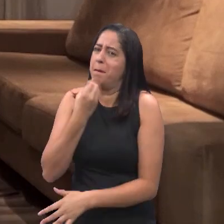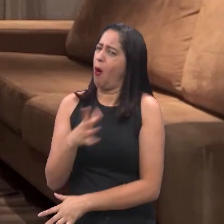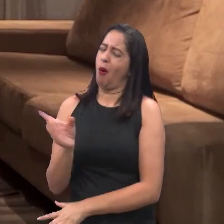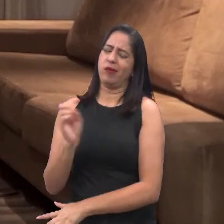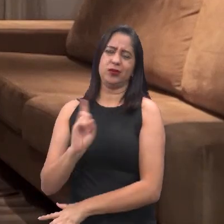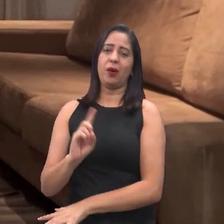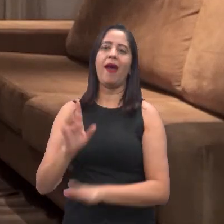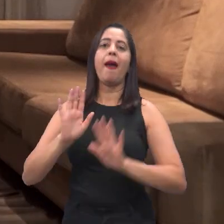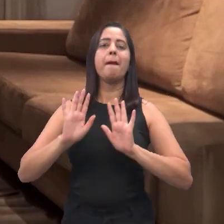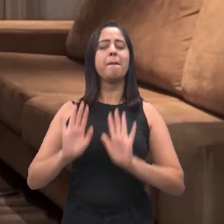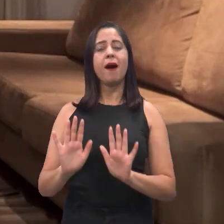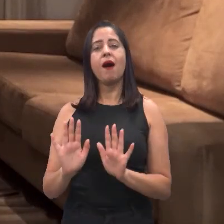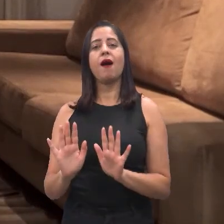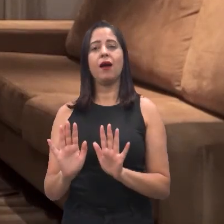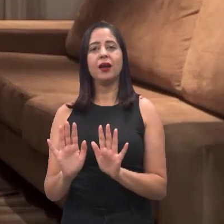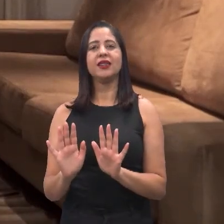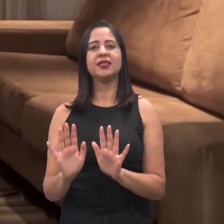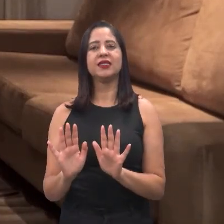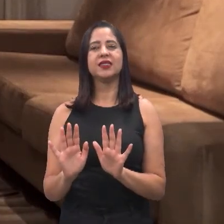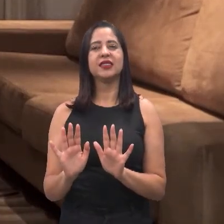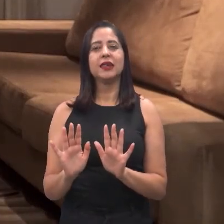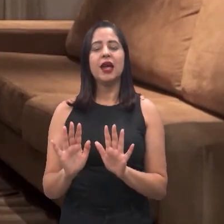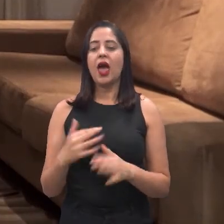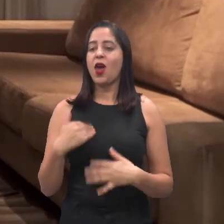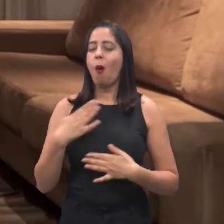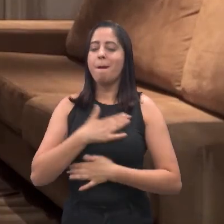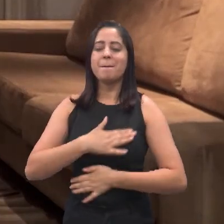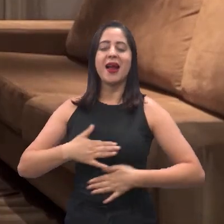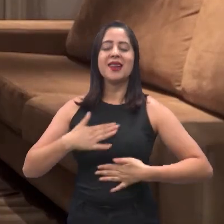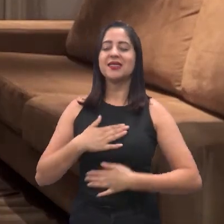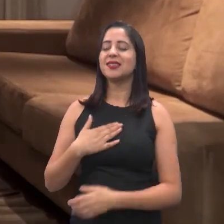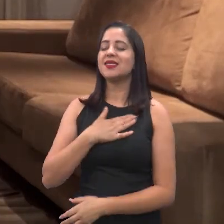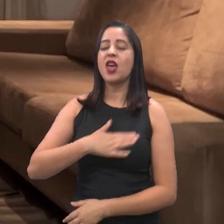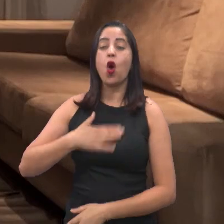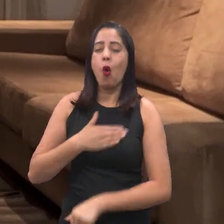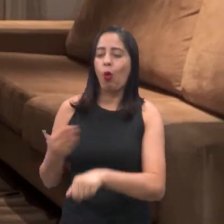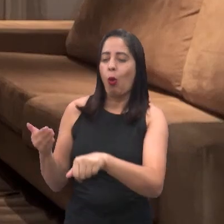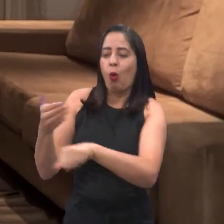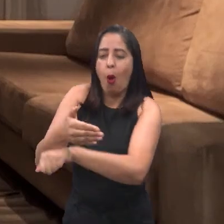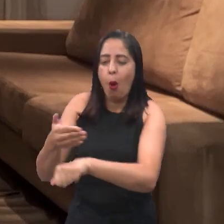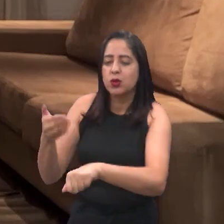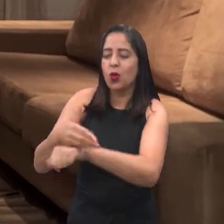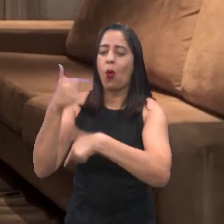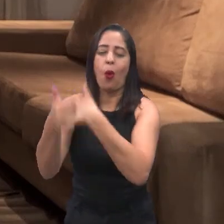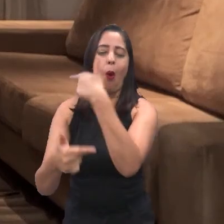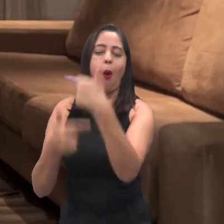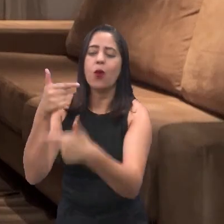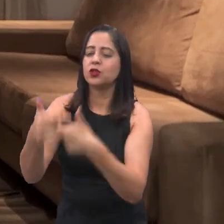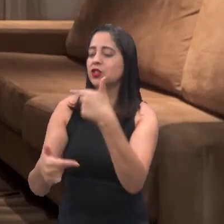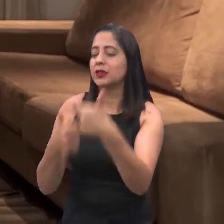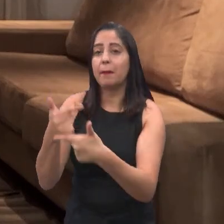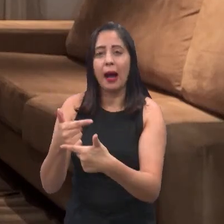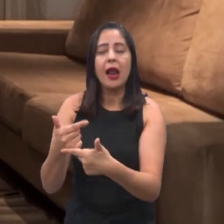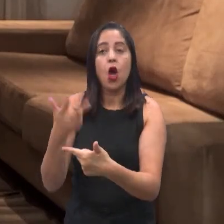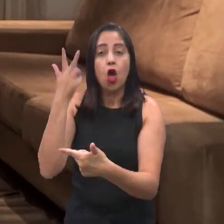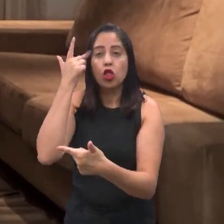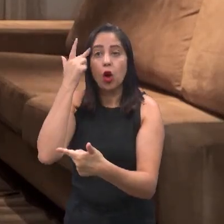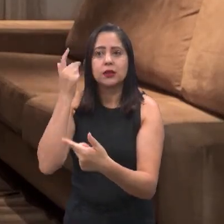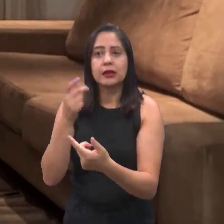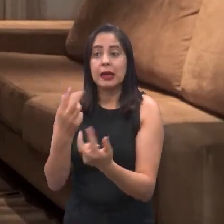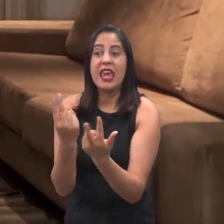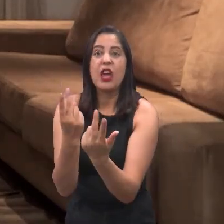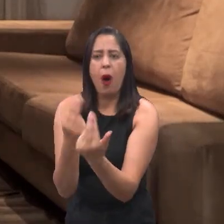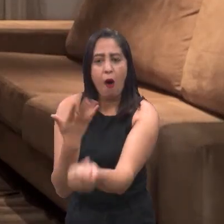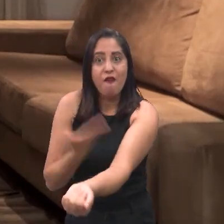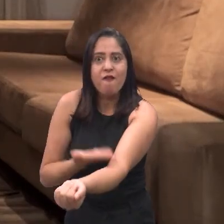inconscientemente, eu tinha um prazer de se manter ali naquele processo, quase que uma compulsão por trabalho.